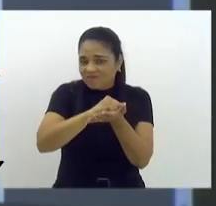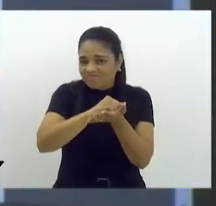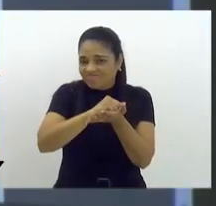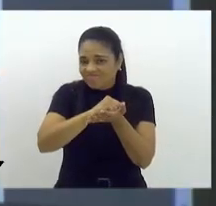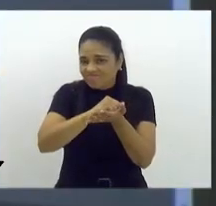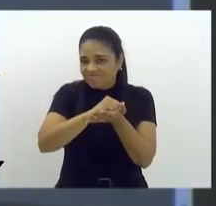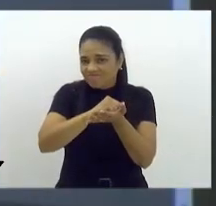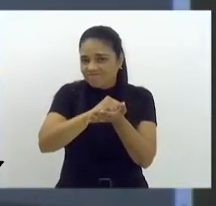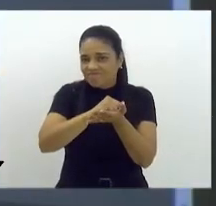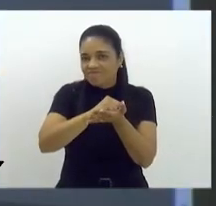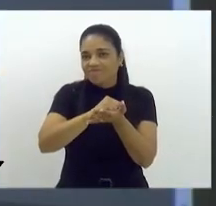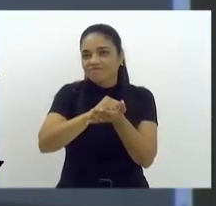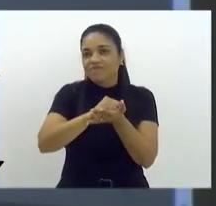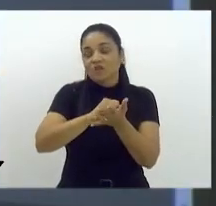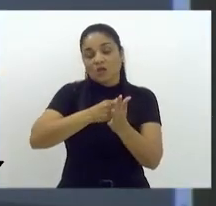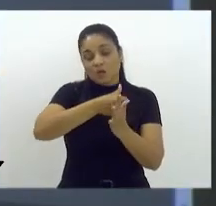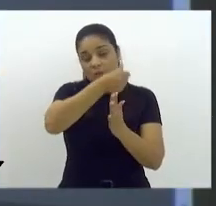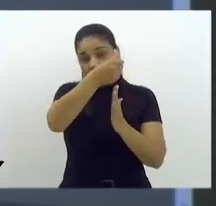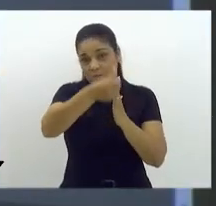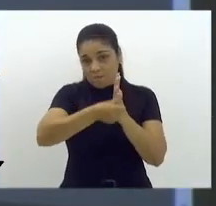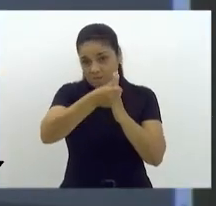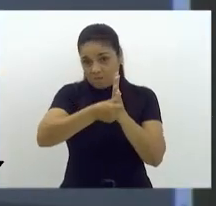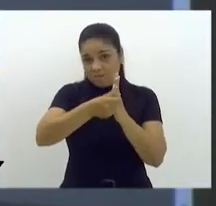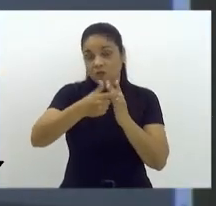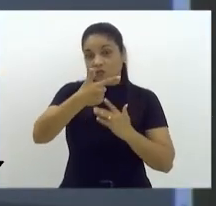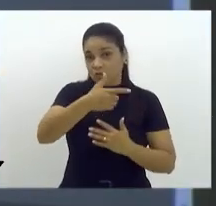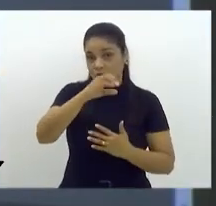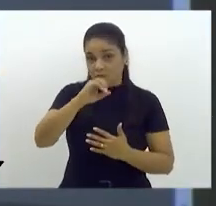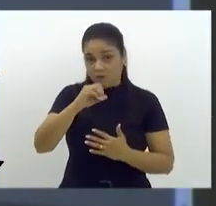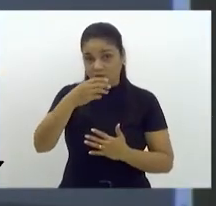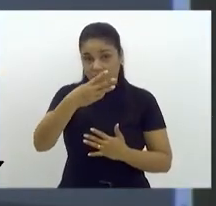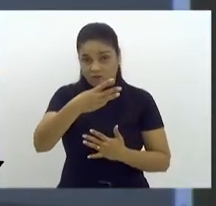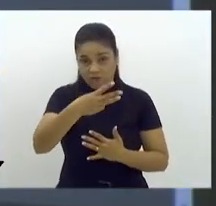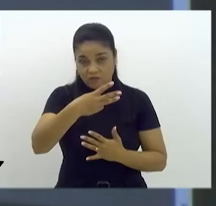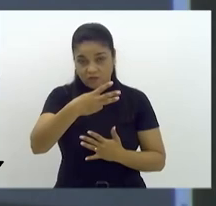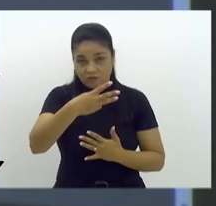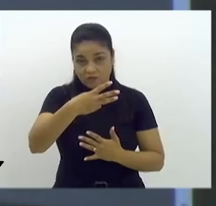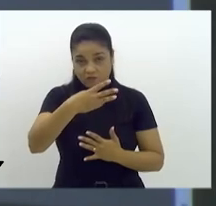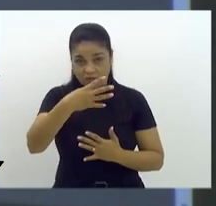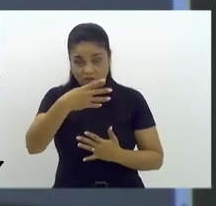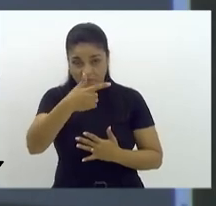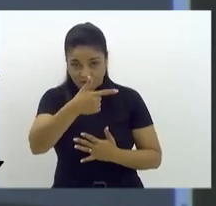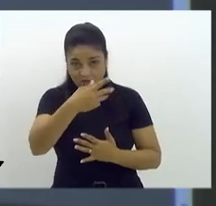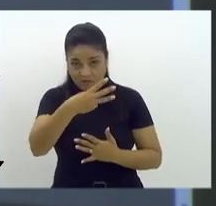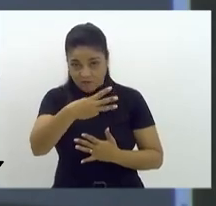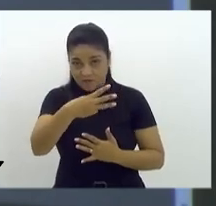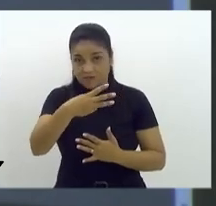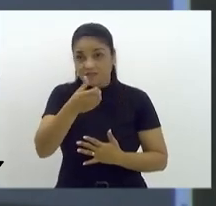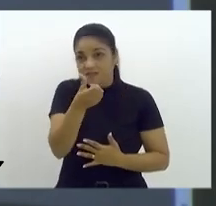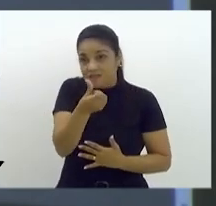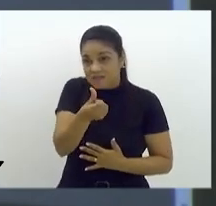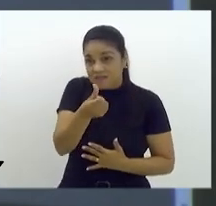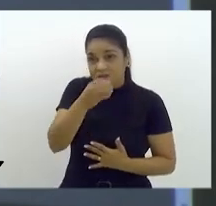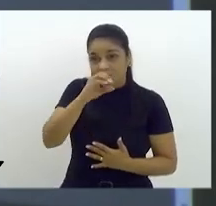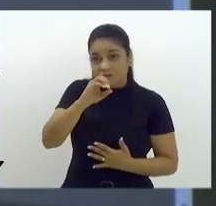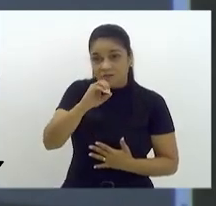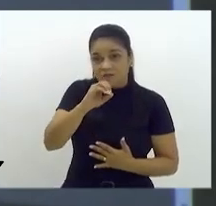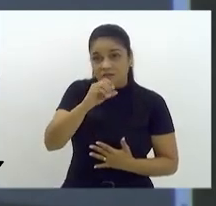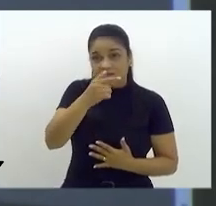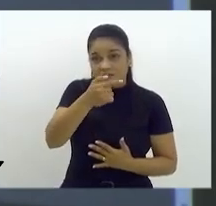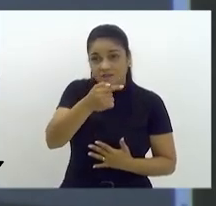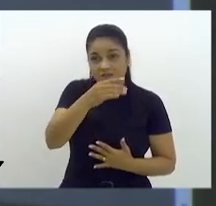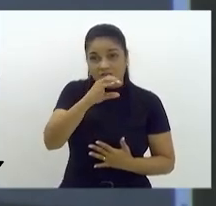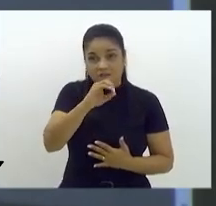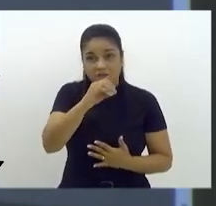e no primeiro semestre de 2023 704 ocorrências então nós já verificamos uma comparação